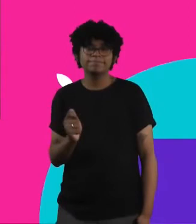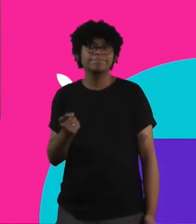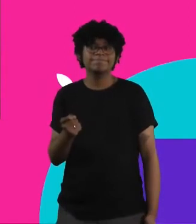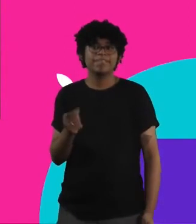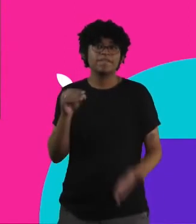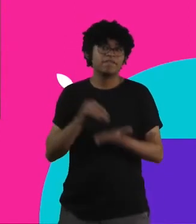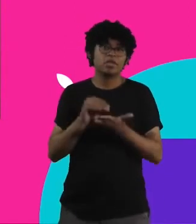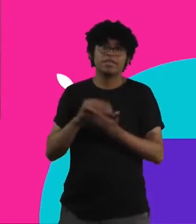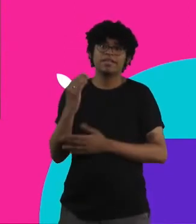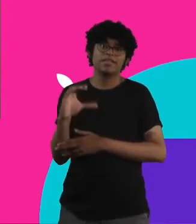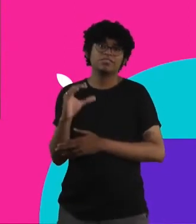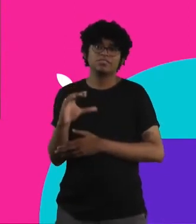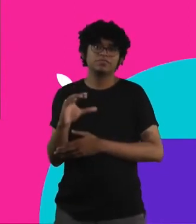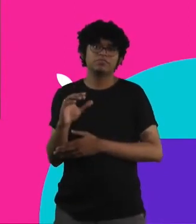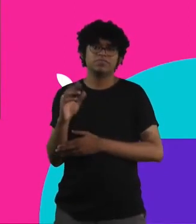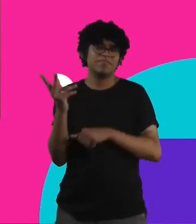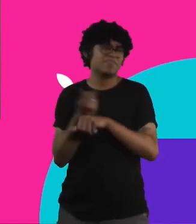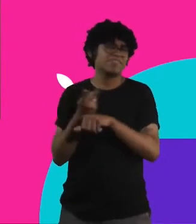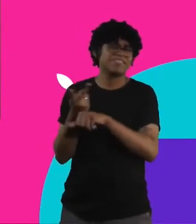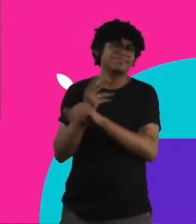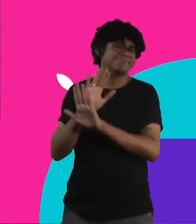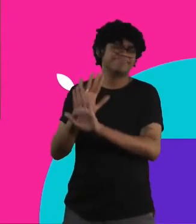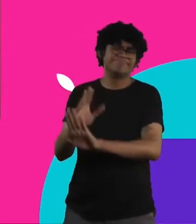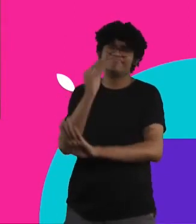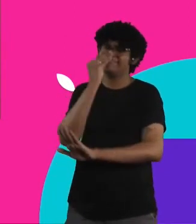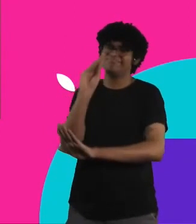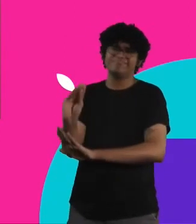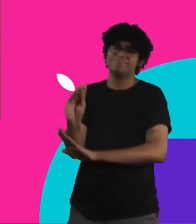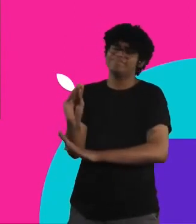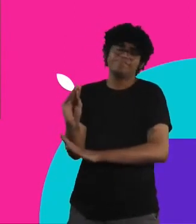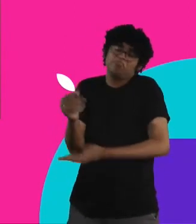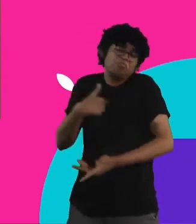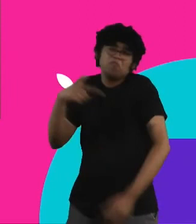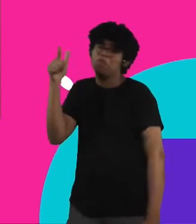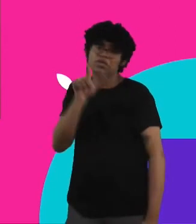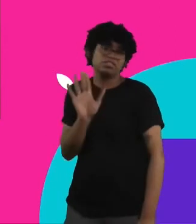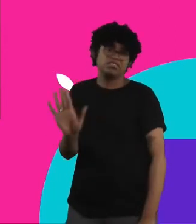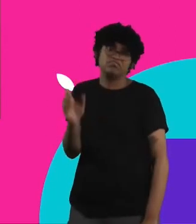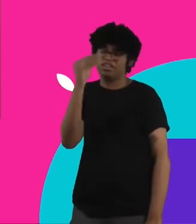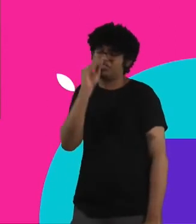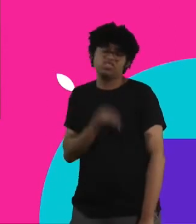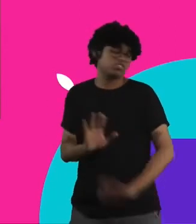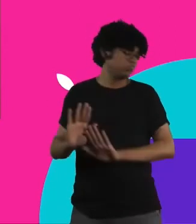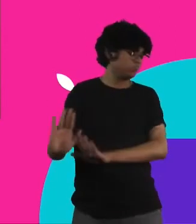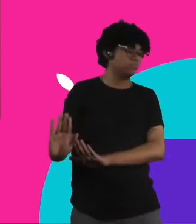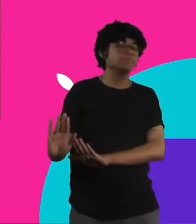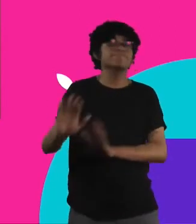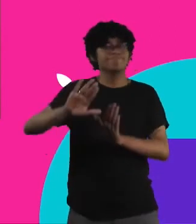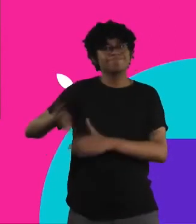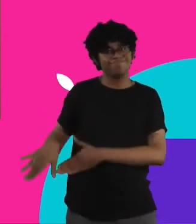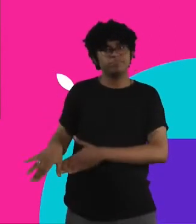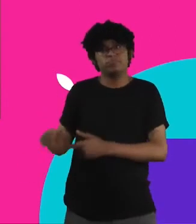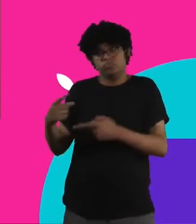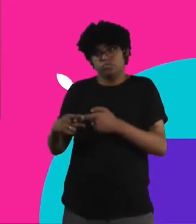vezes a pessoa ela não vai buscar porque ela entende que não vai ser aprovado aquele crédito pela situação